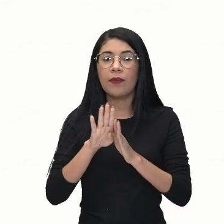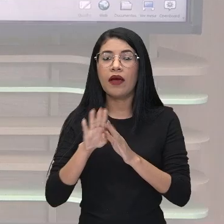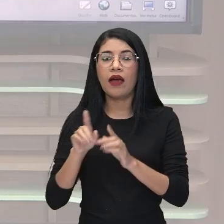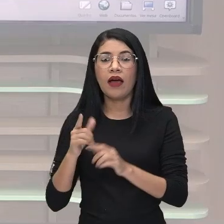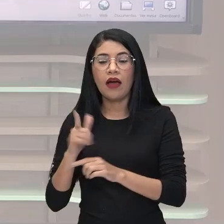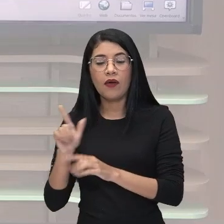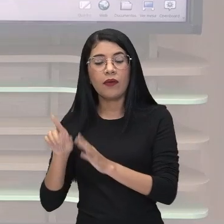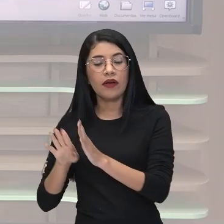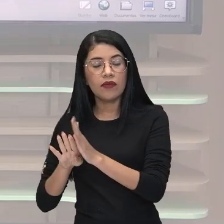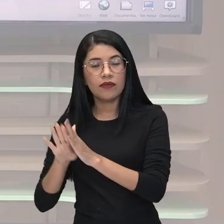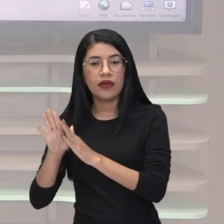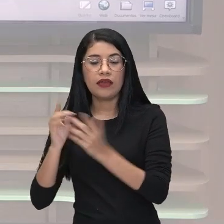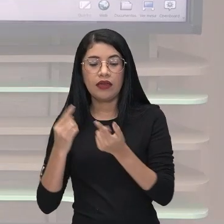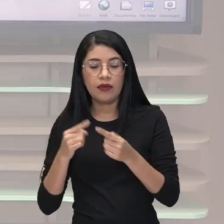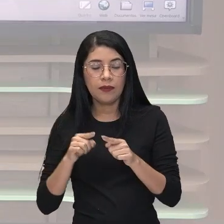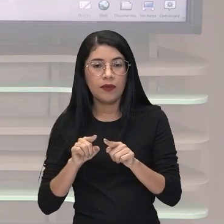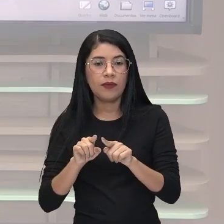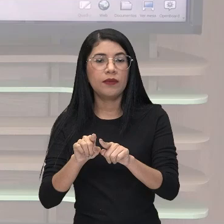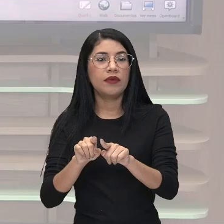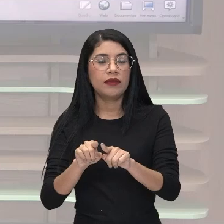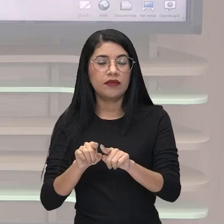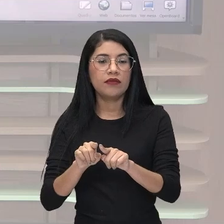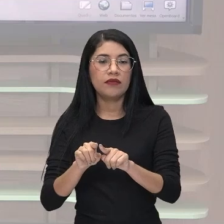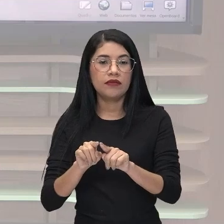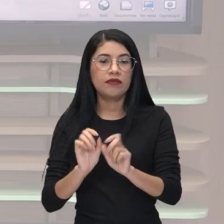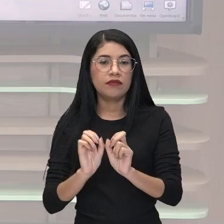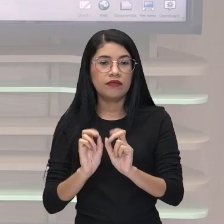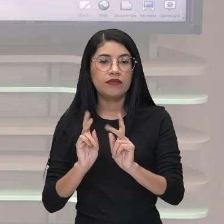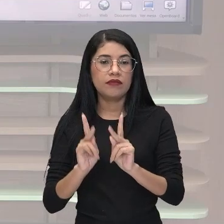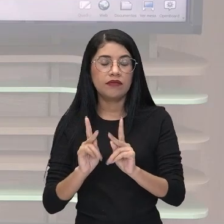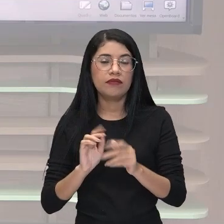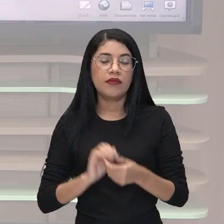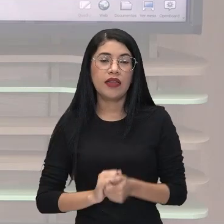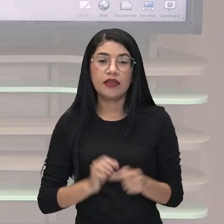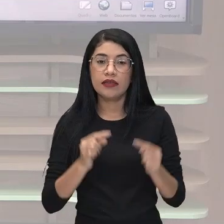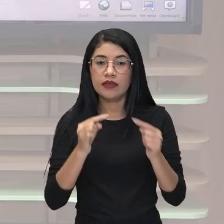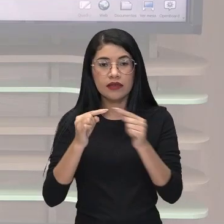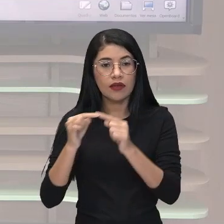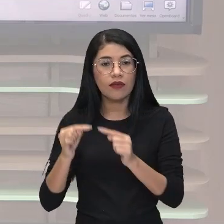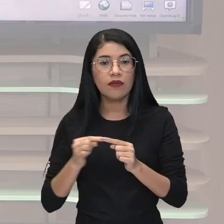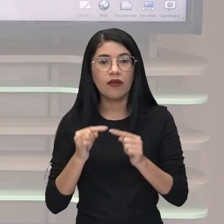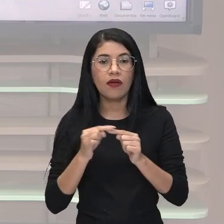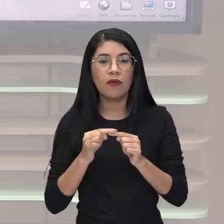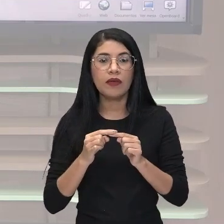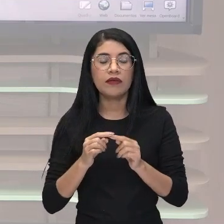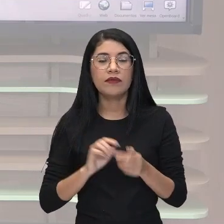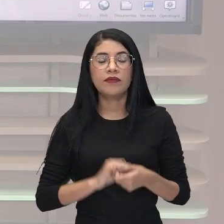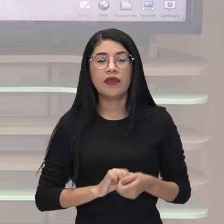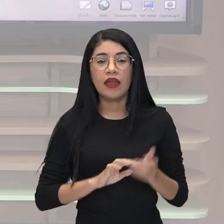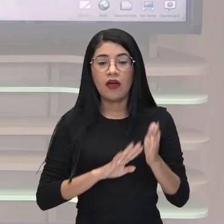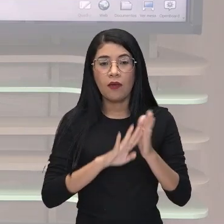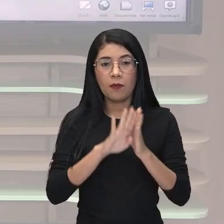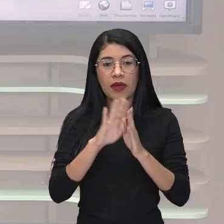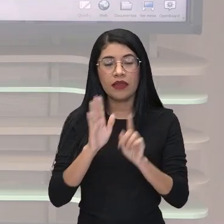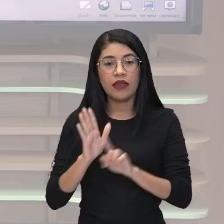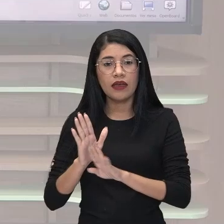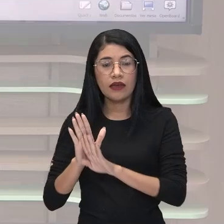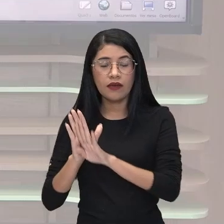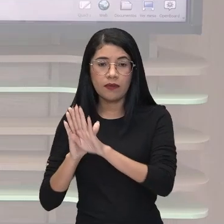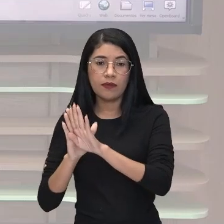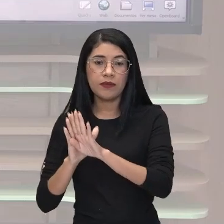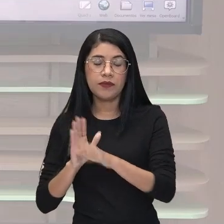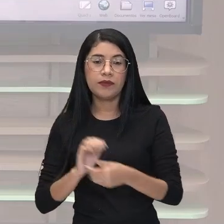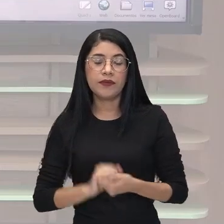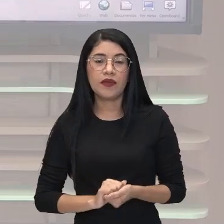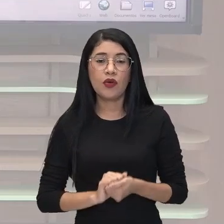também aumenta. Deu para entender? Grandezas diretamente proporcionais. Uma aumenta, a outra também aumenta. Ok? Ou